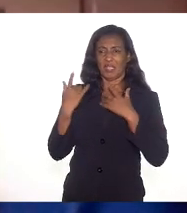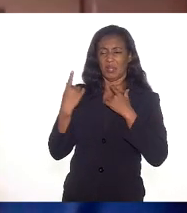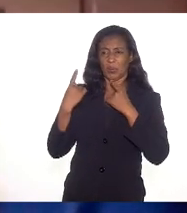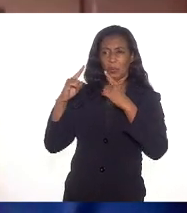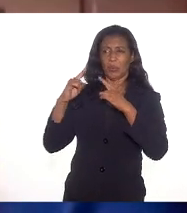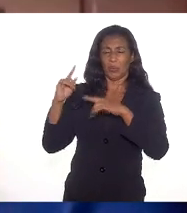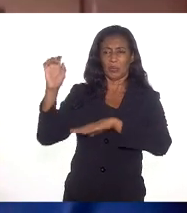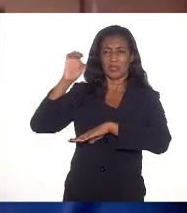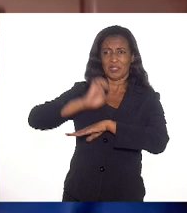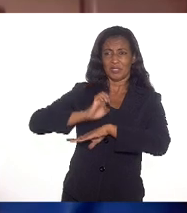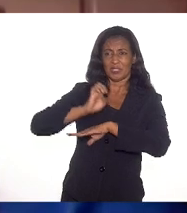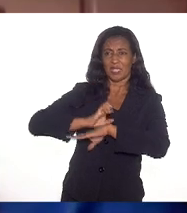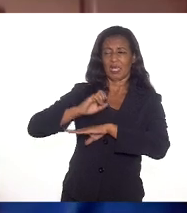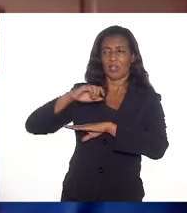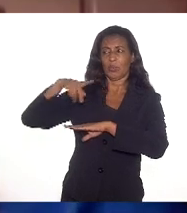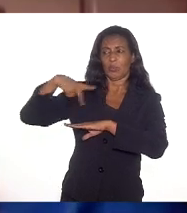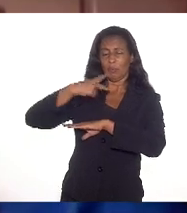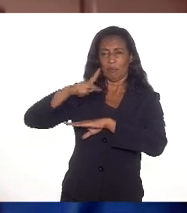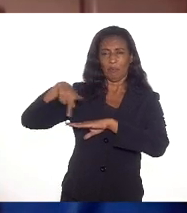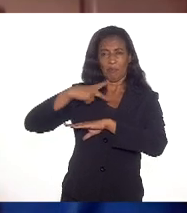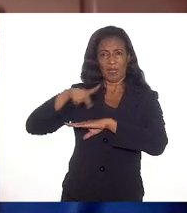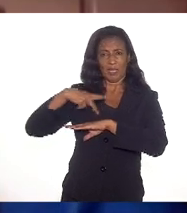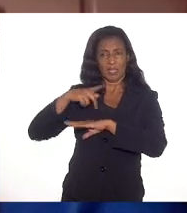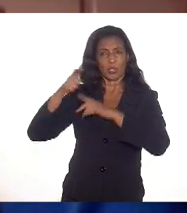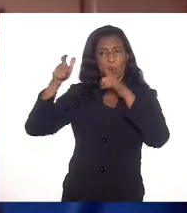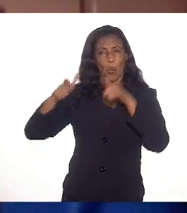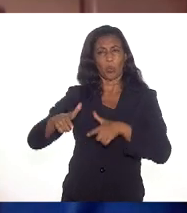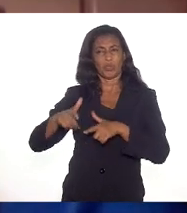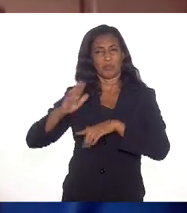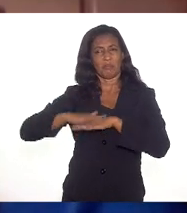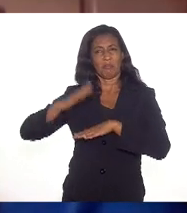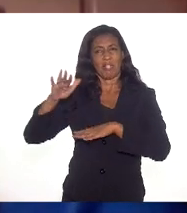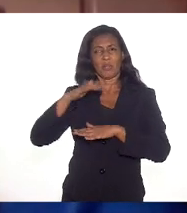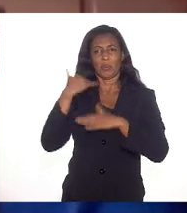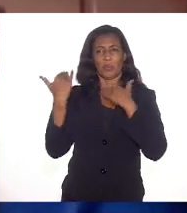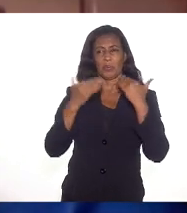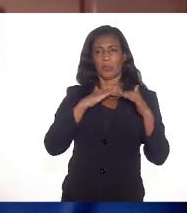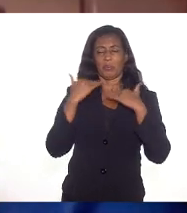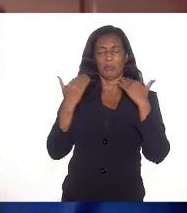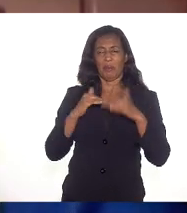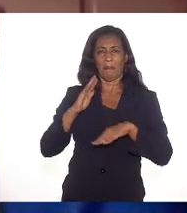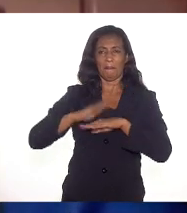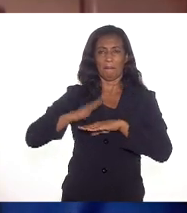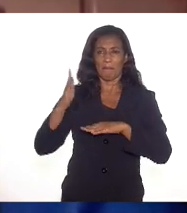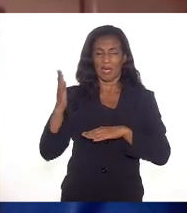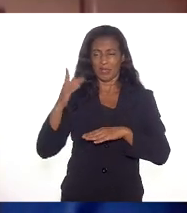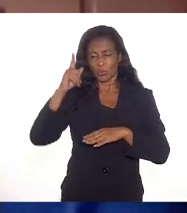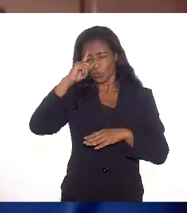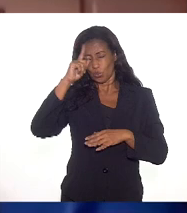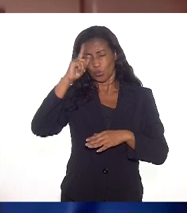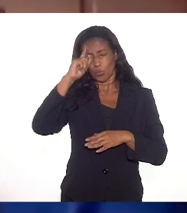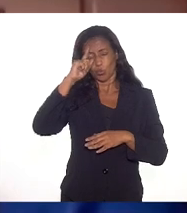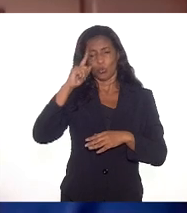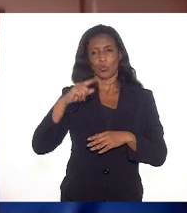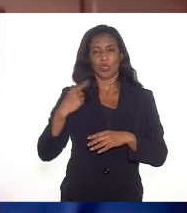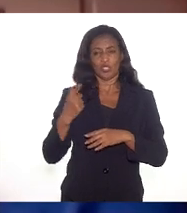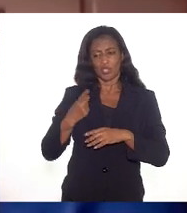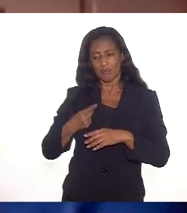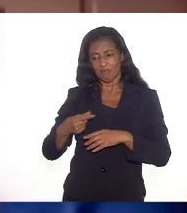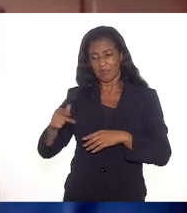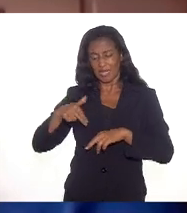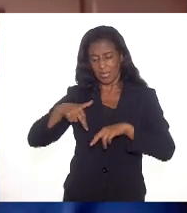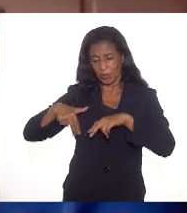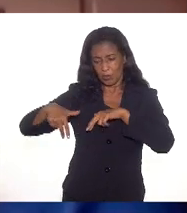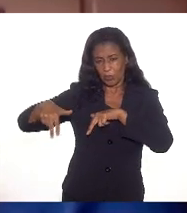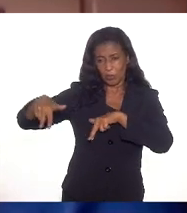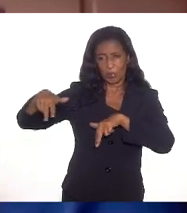e país onde mais se mata, onde mais se morre. A gente tem que sair dessa